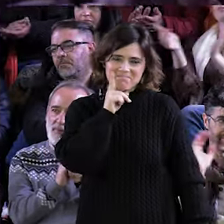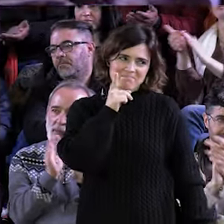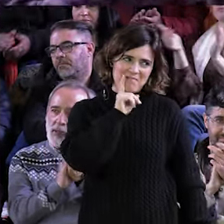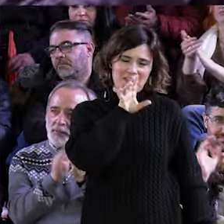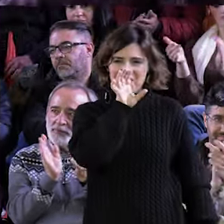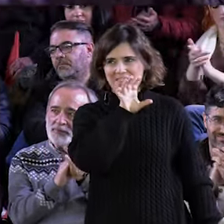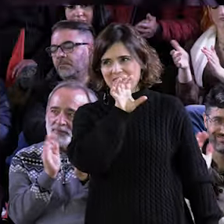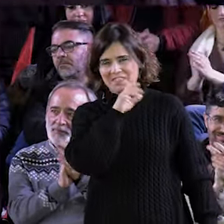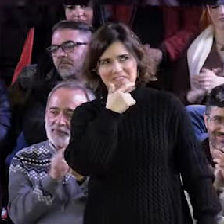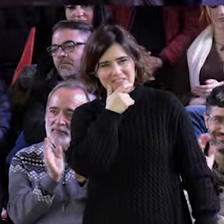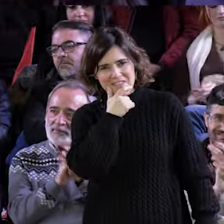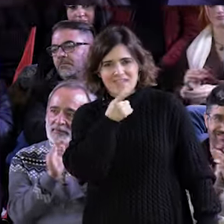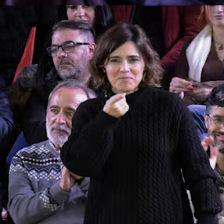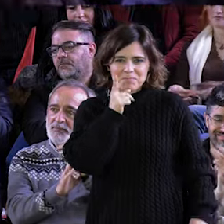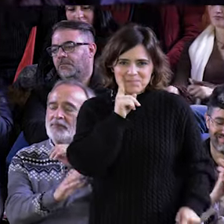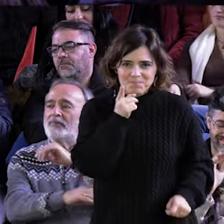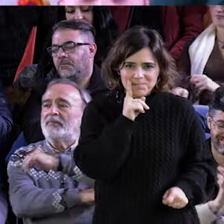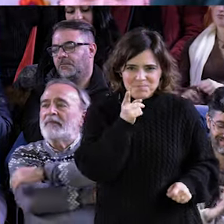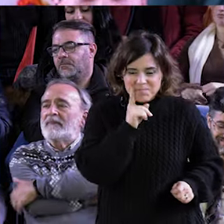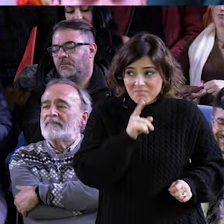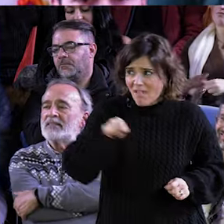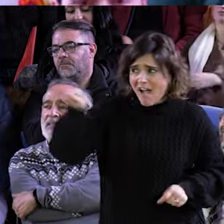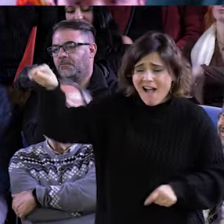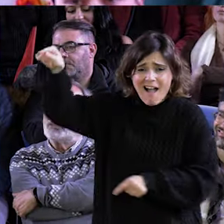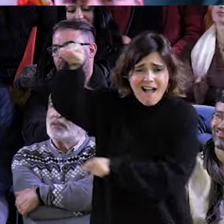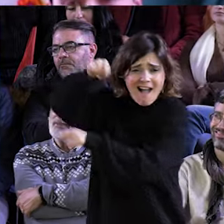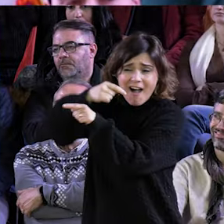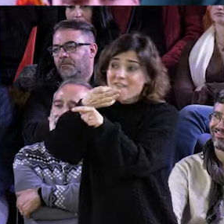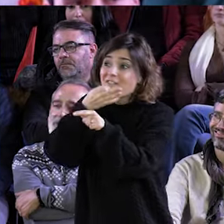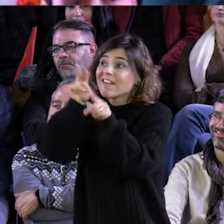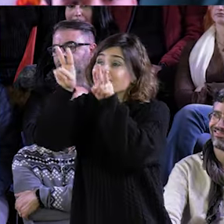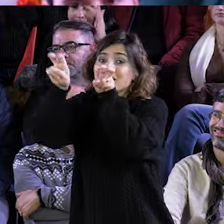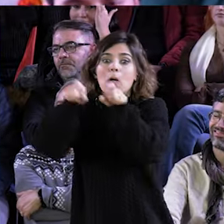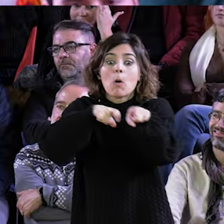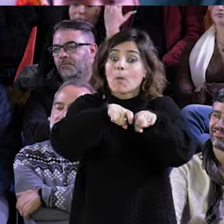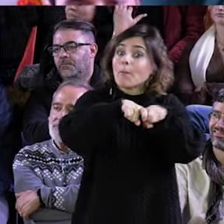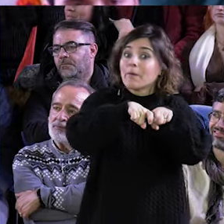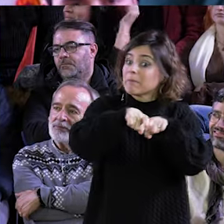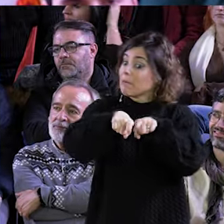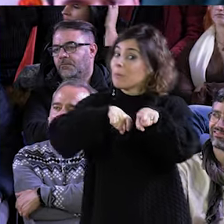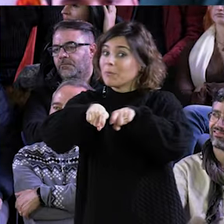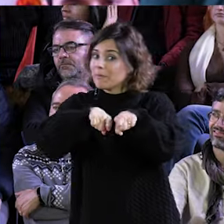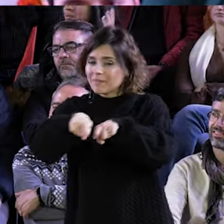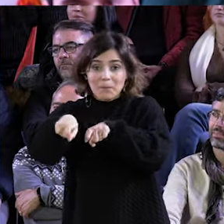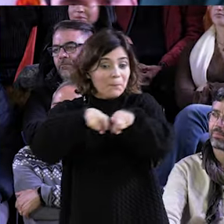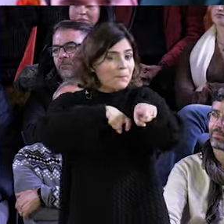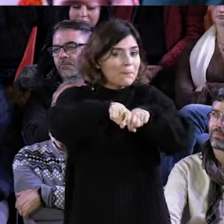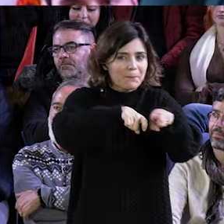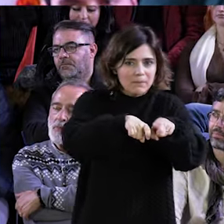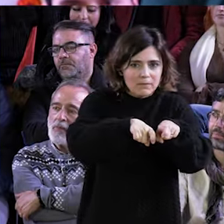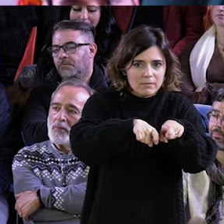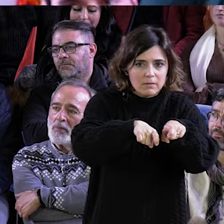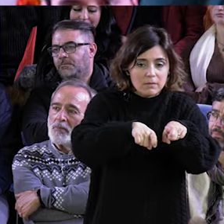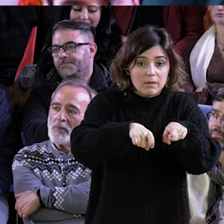É muito irónico que os que apregoam as virtudes da concorrência a propósito de tudo e de nada, quando ela é mesmo,